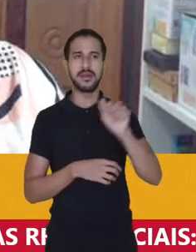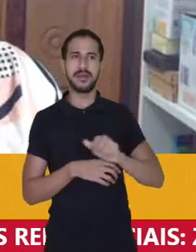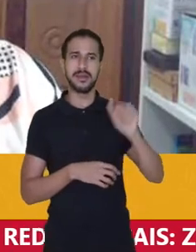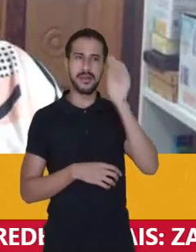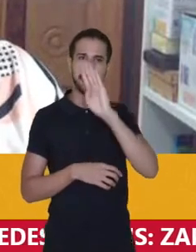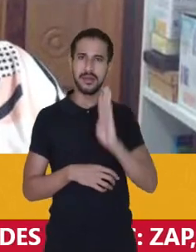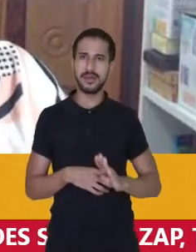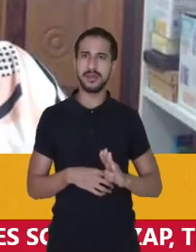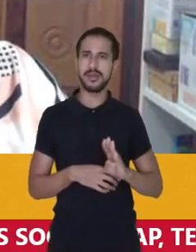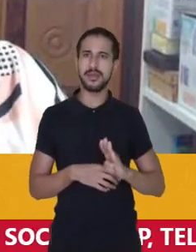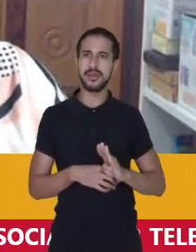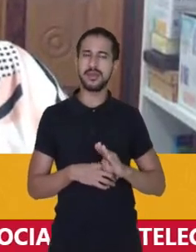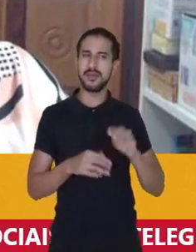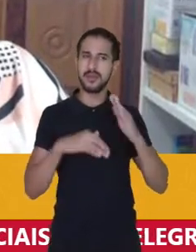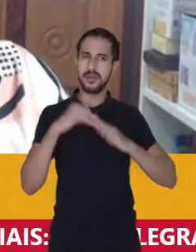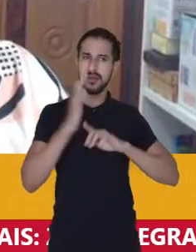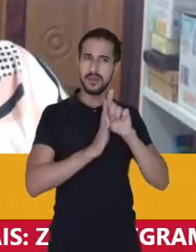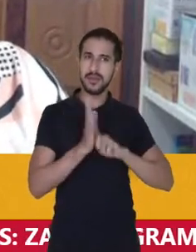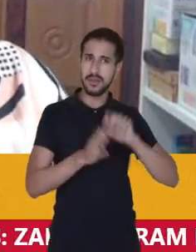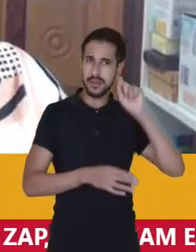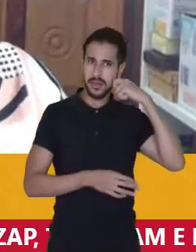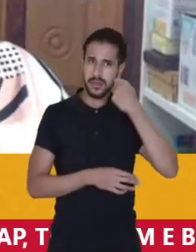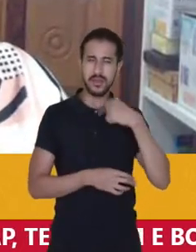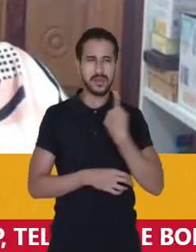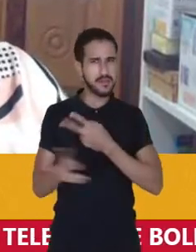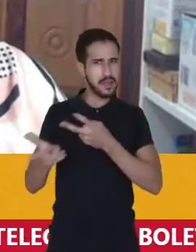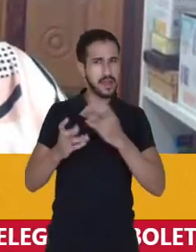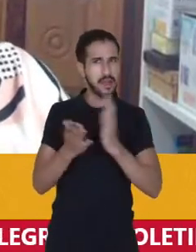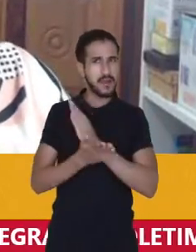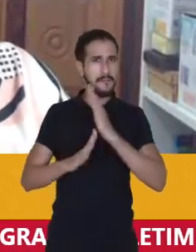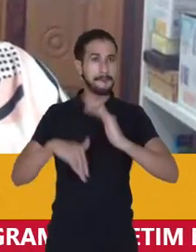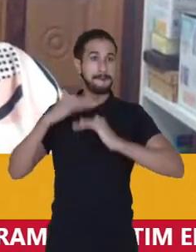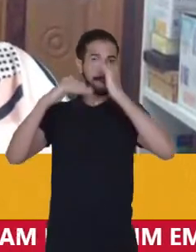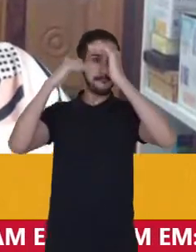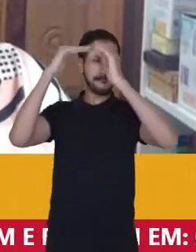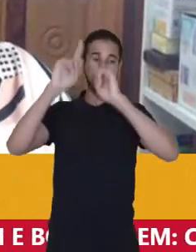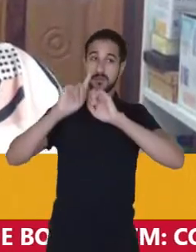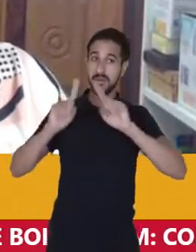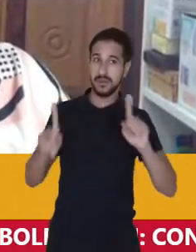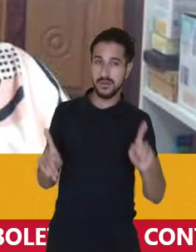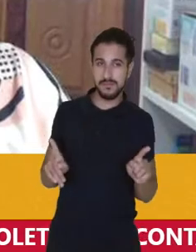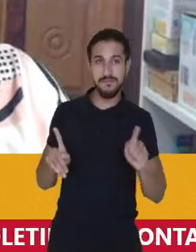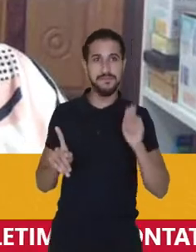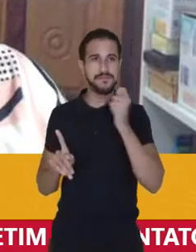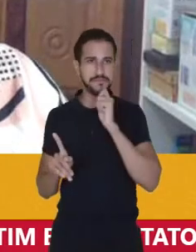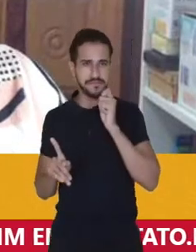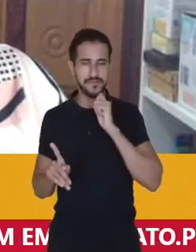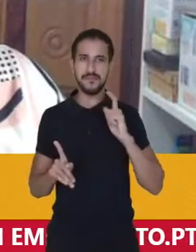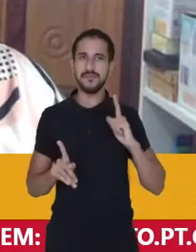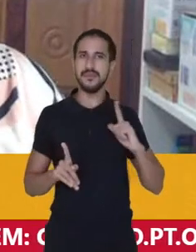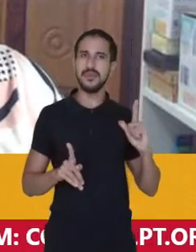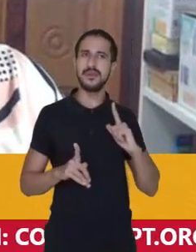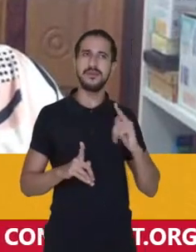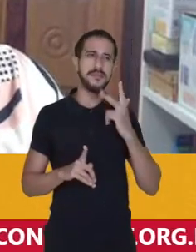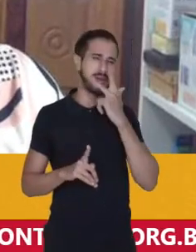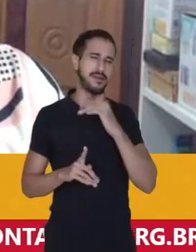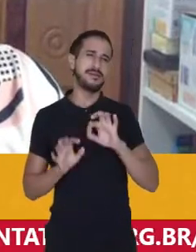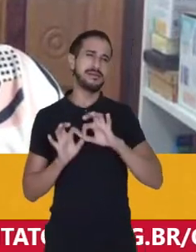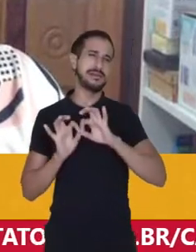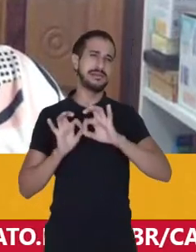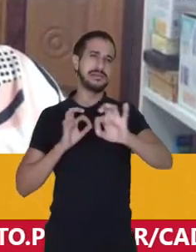Pesquisadores Negros, etc., a gente vê avanços, né? Mas ainda há um grande